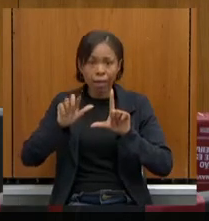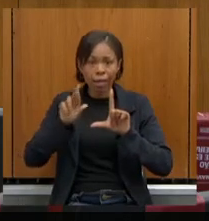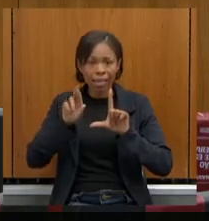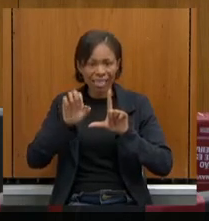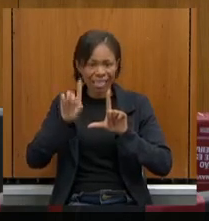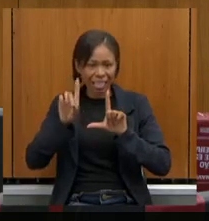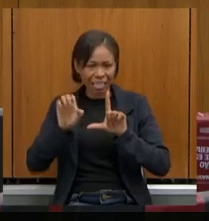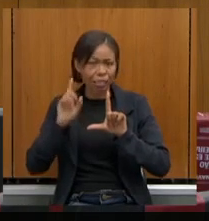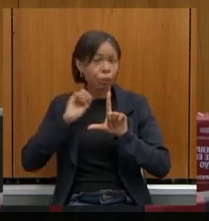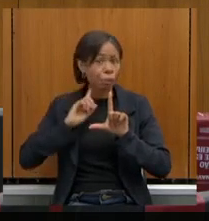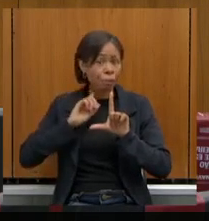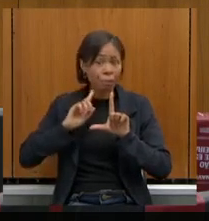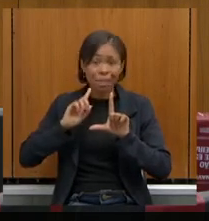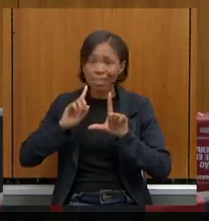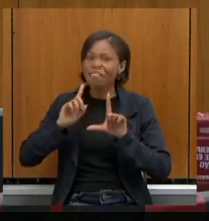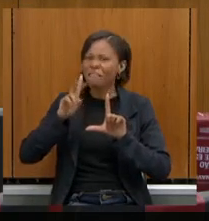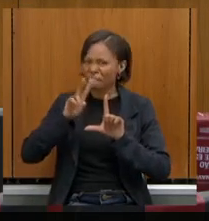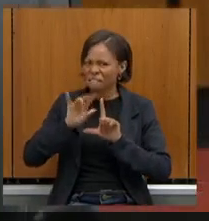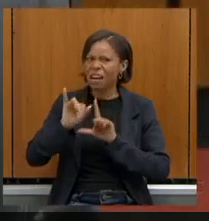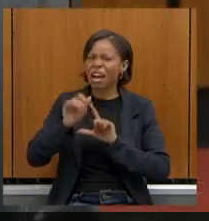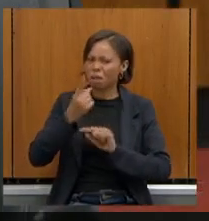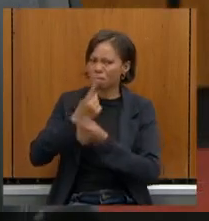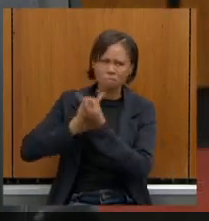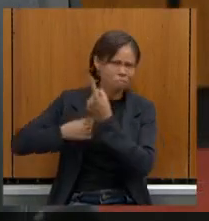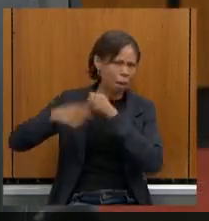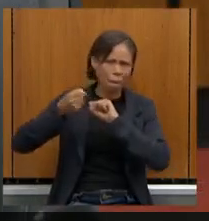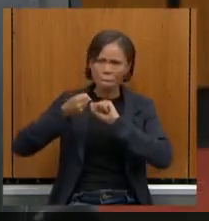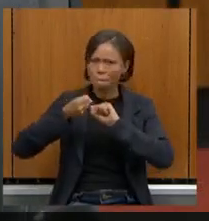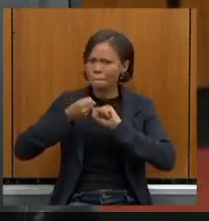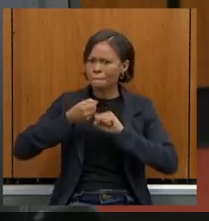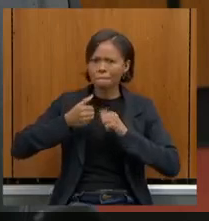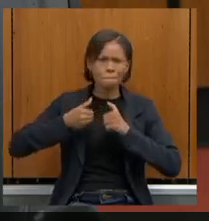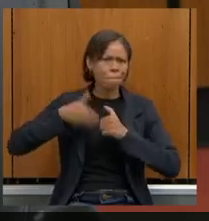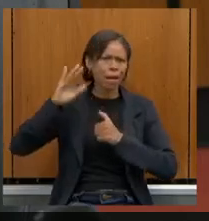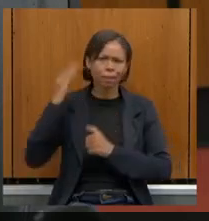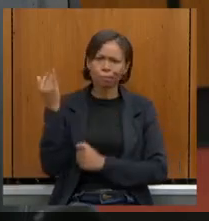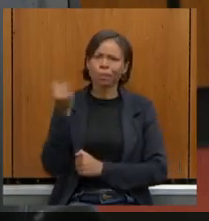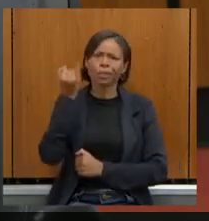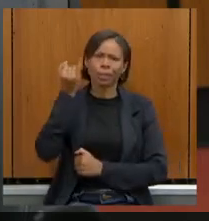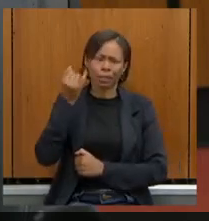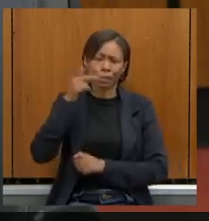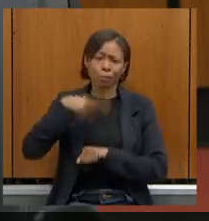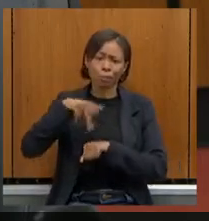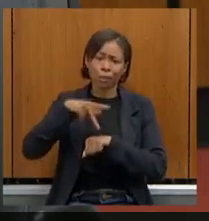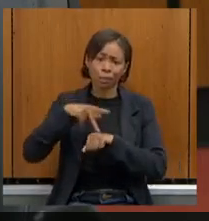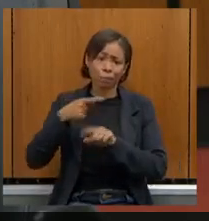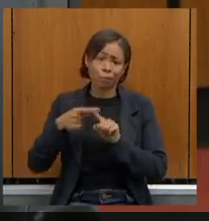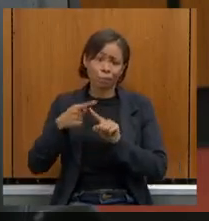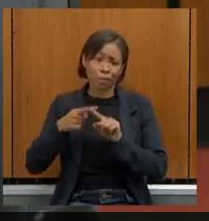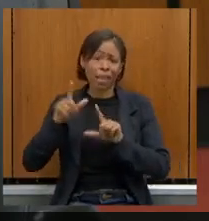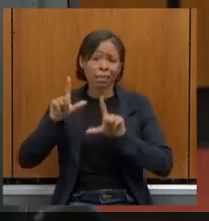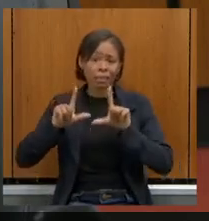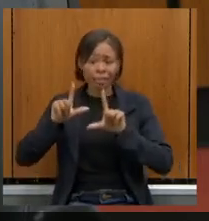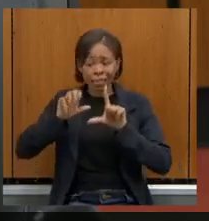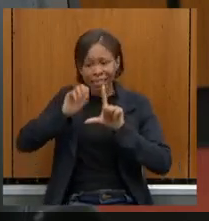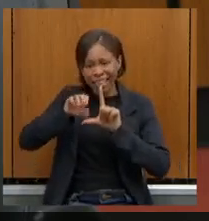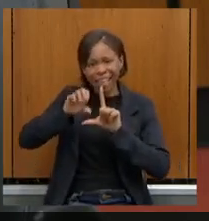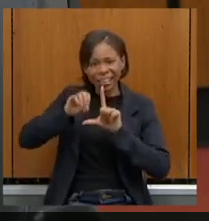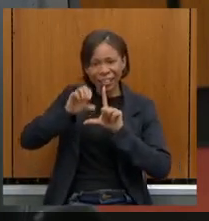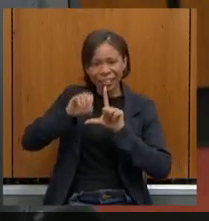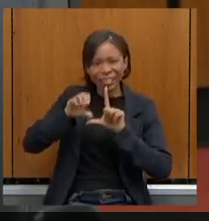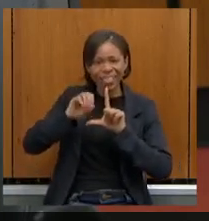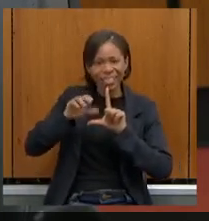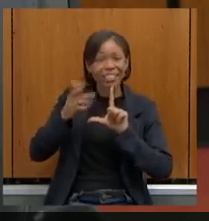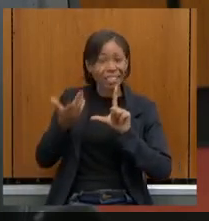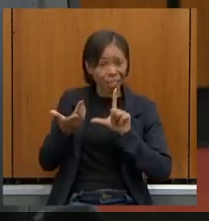a importância dela, ou seja, seja transmitindo pela internet, nos canais, nas plataformas,